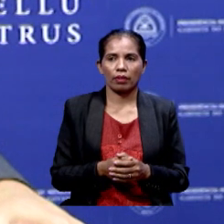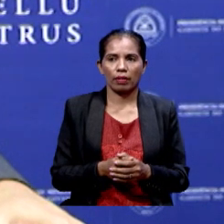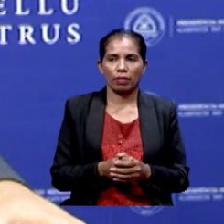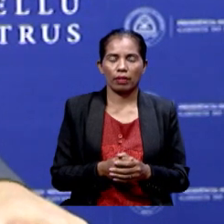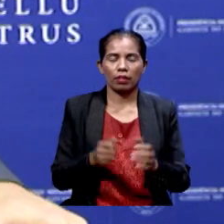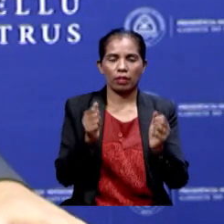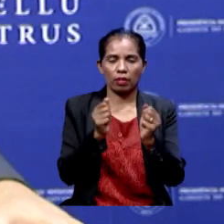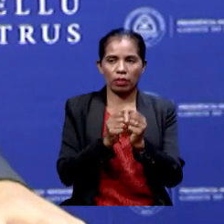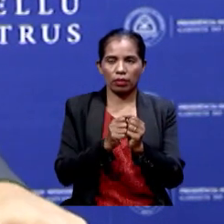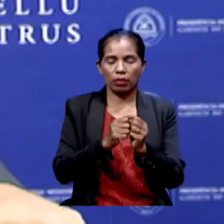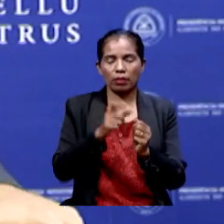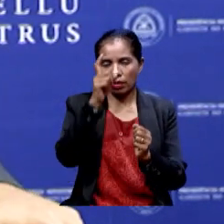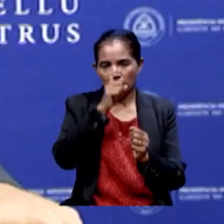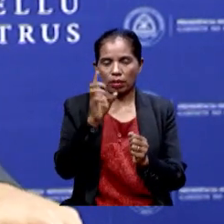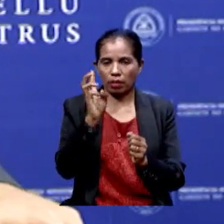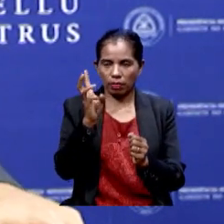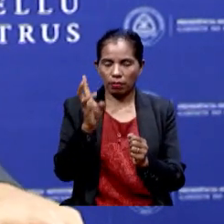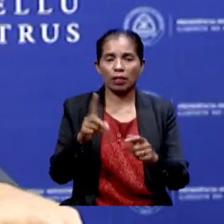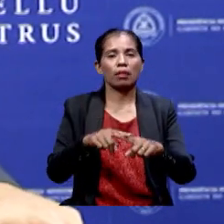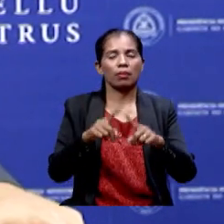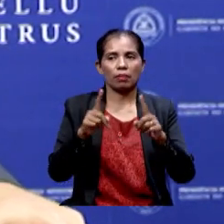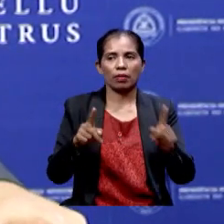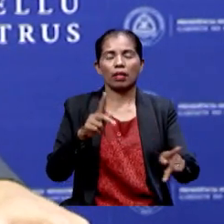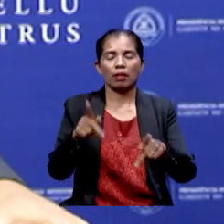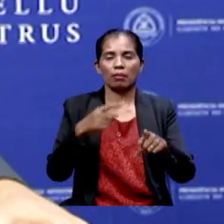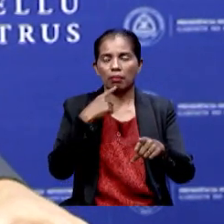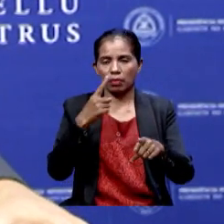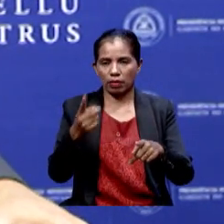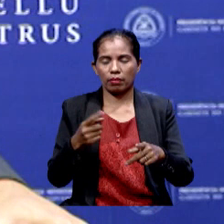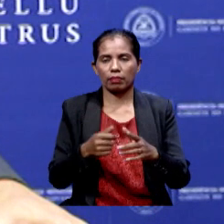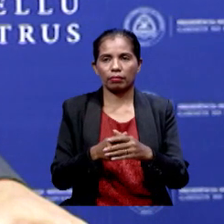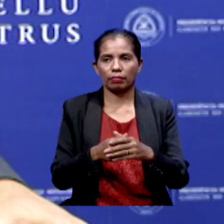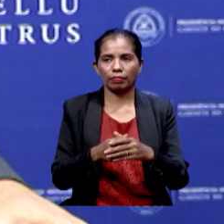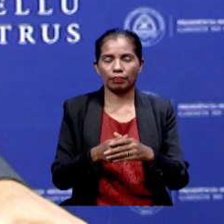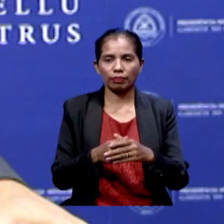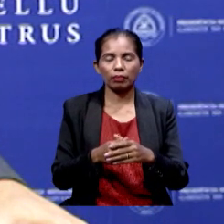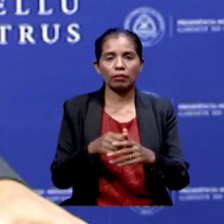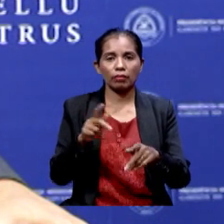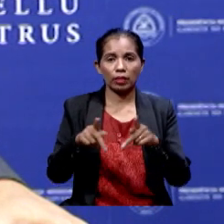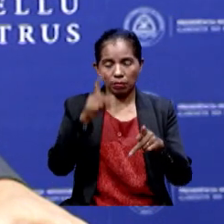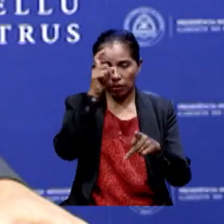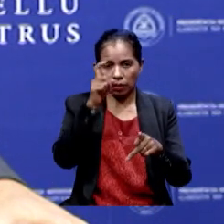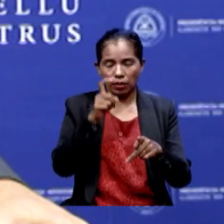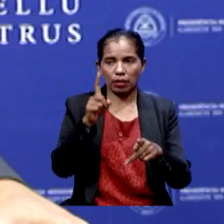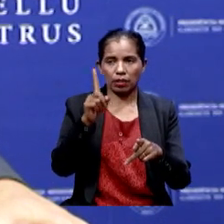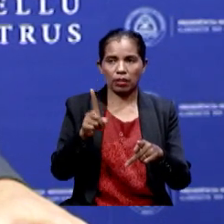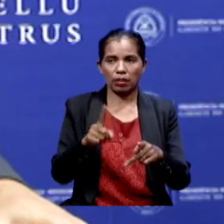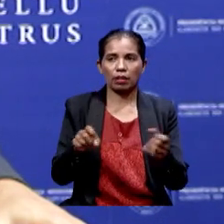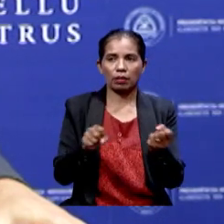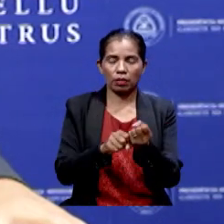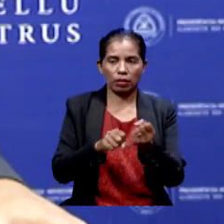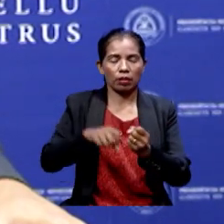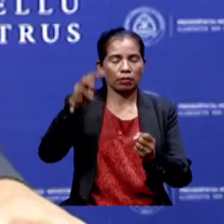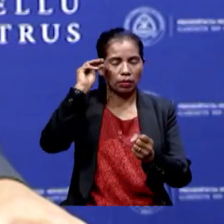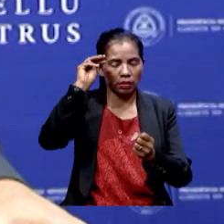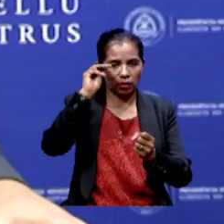idade nem nulo, mas bem em me refere, se a contribuição de bem que o Ministério Rasse